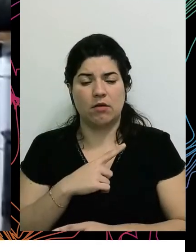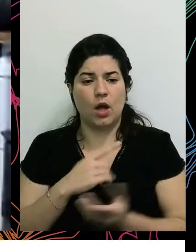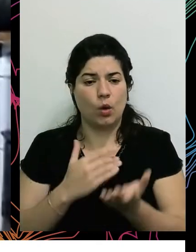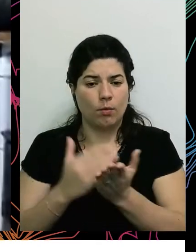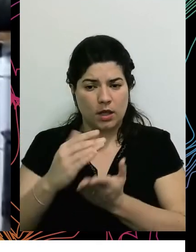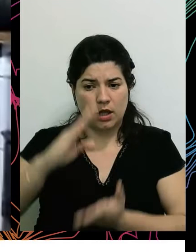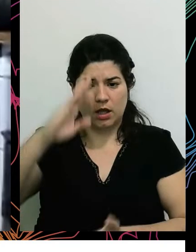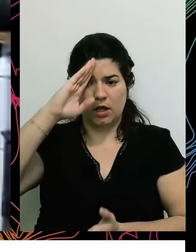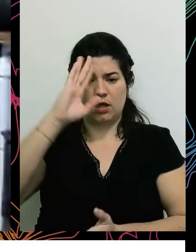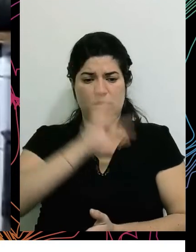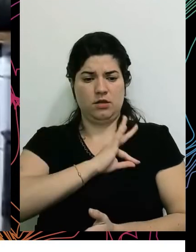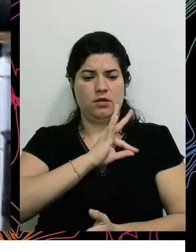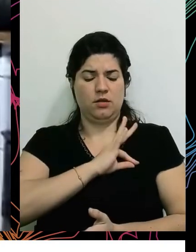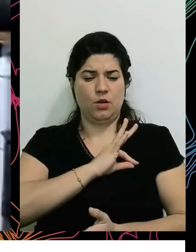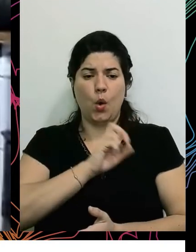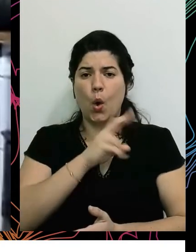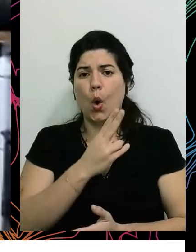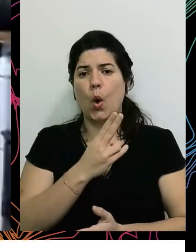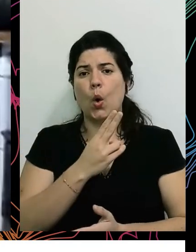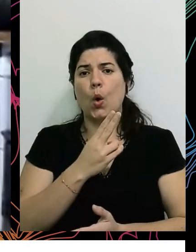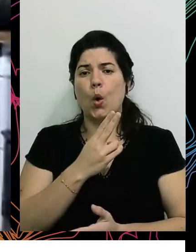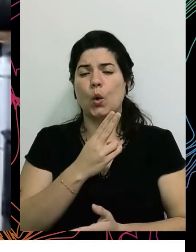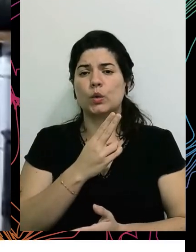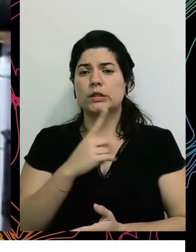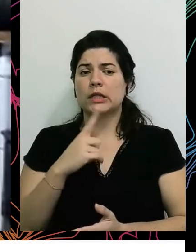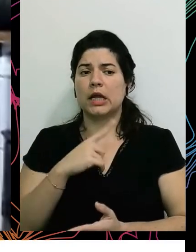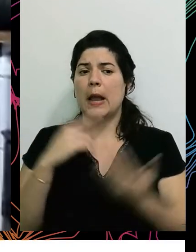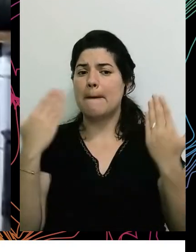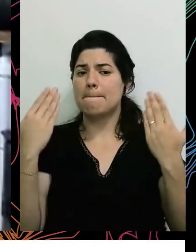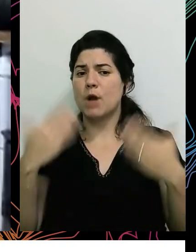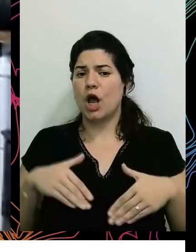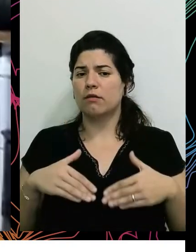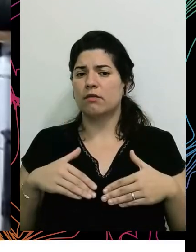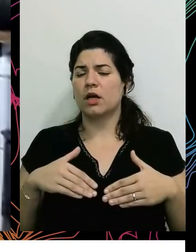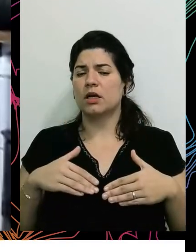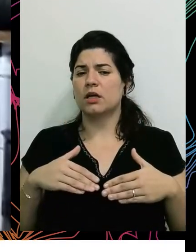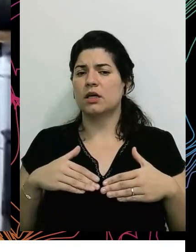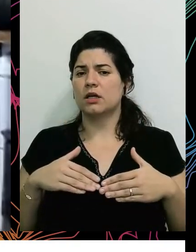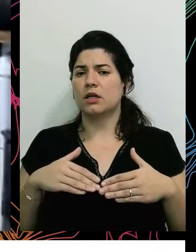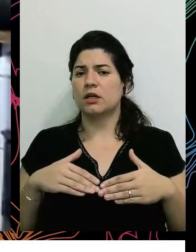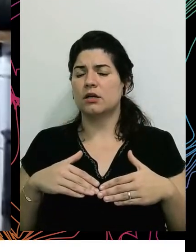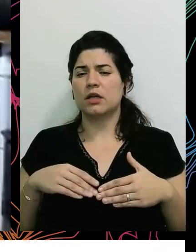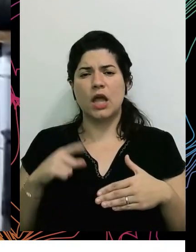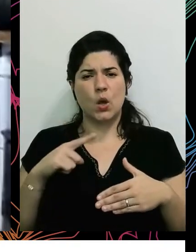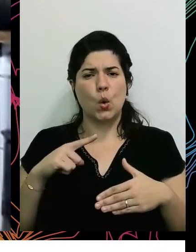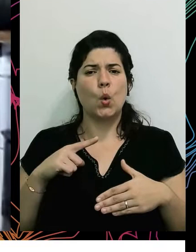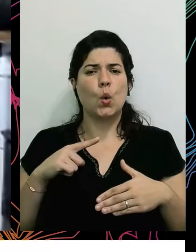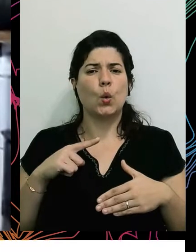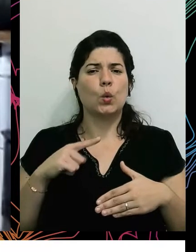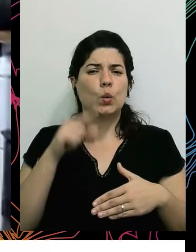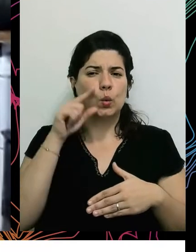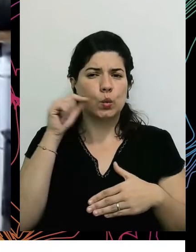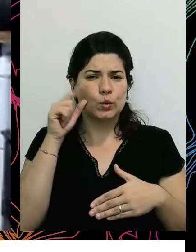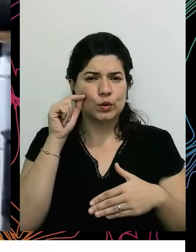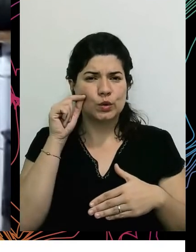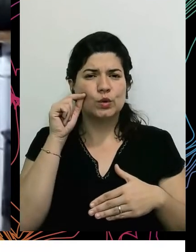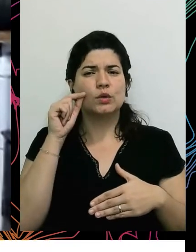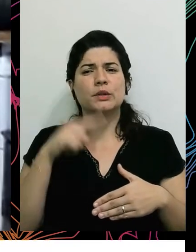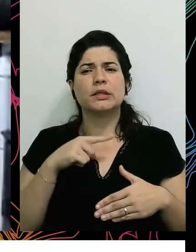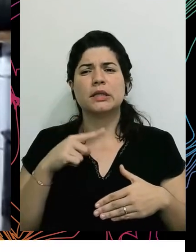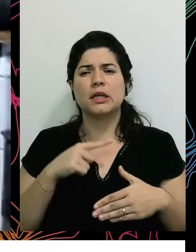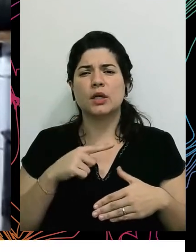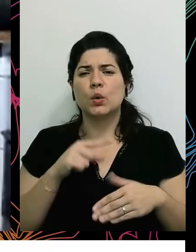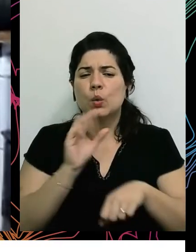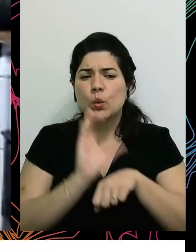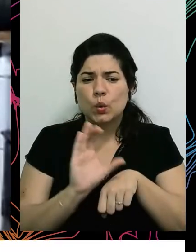nem... O pré-vestibular, ninguém fala nisso. Quando eu fiz cursinho, ninguém falava em EFON. Eu fui para